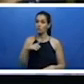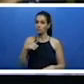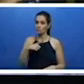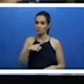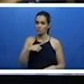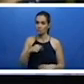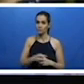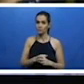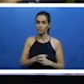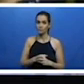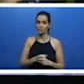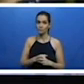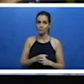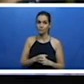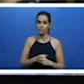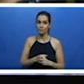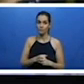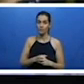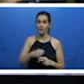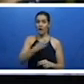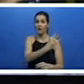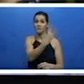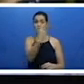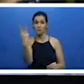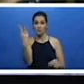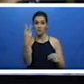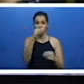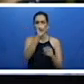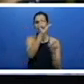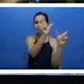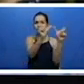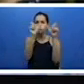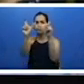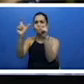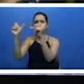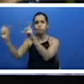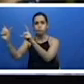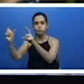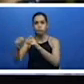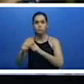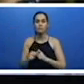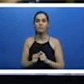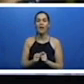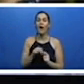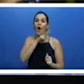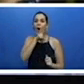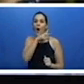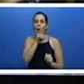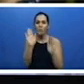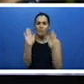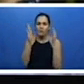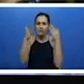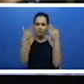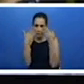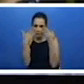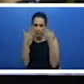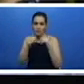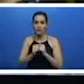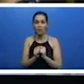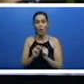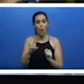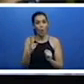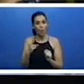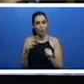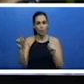temos as três figuras de cima. Nós temos cobra cega, também chamada de Cecília ou cobra de duas